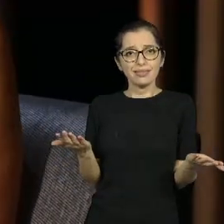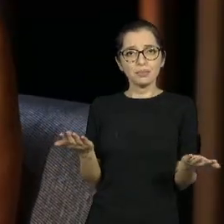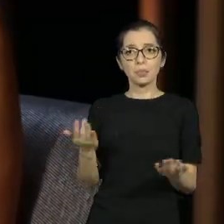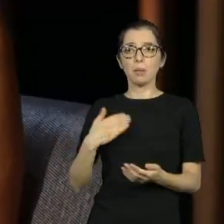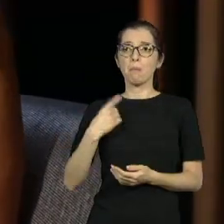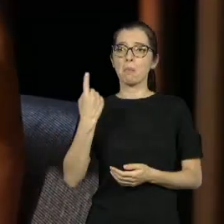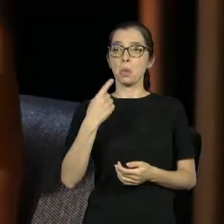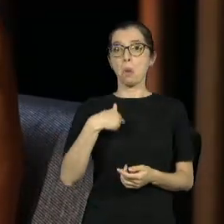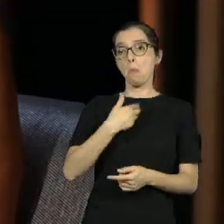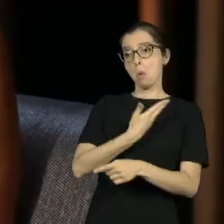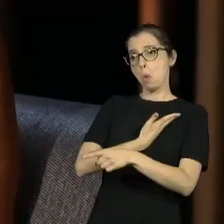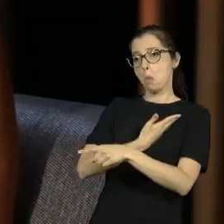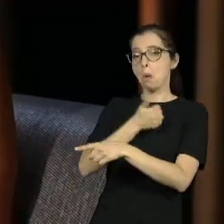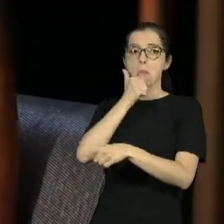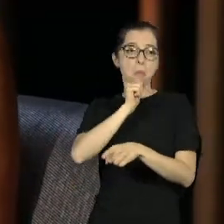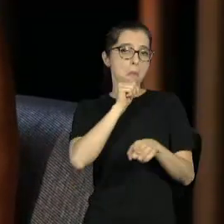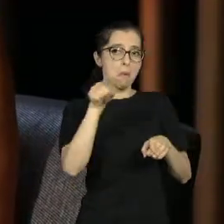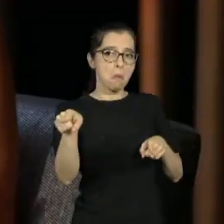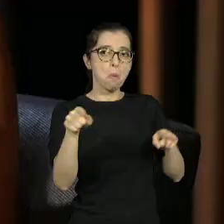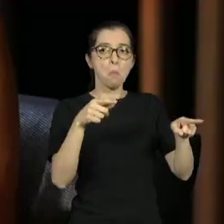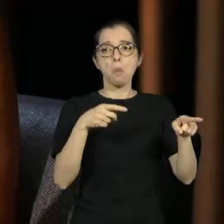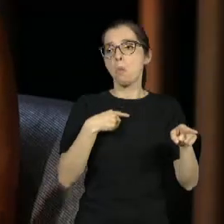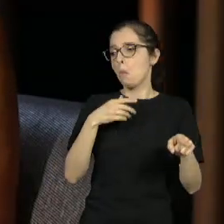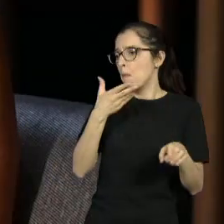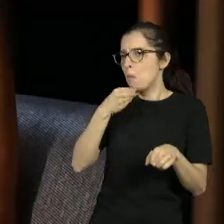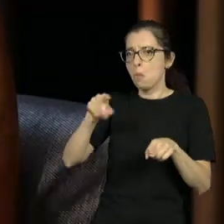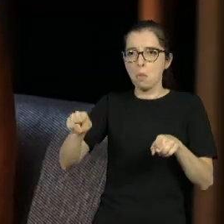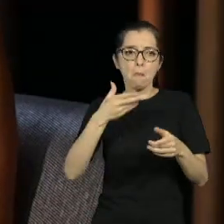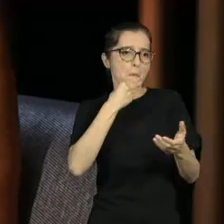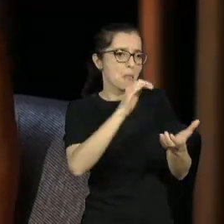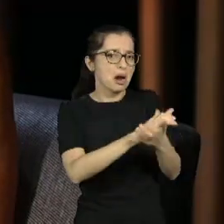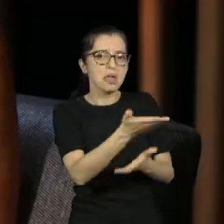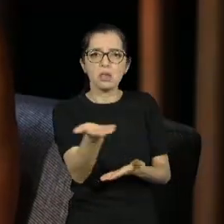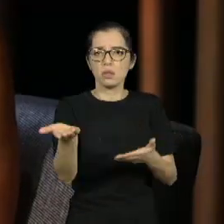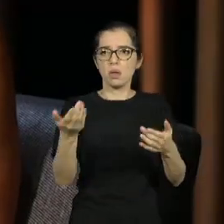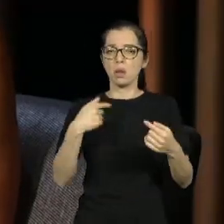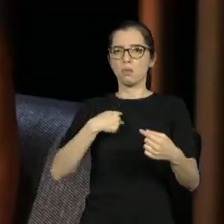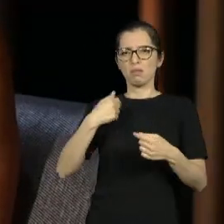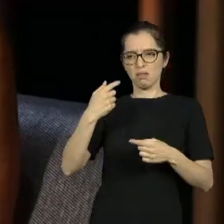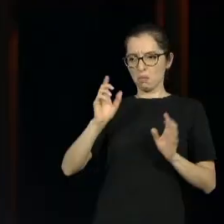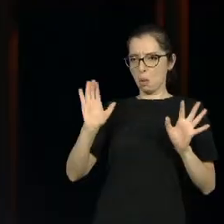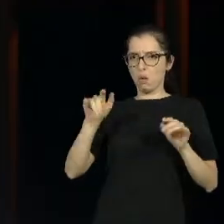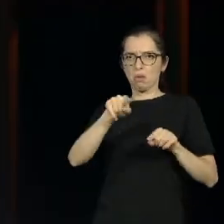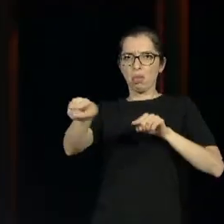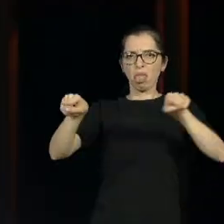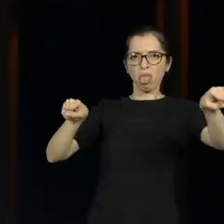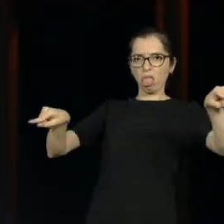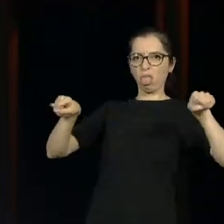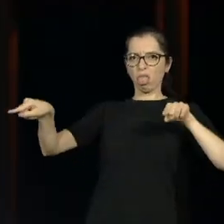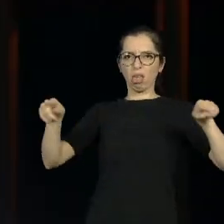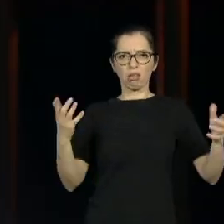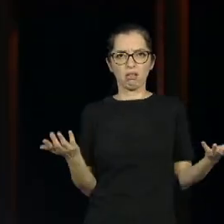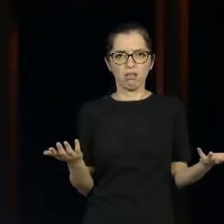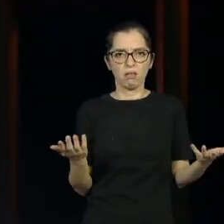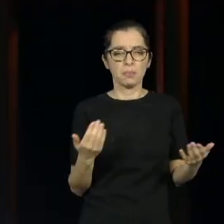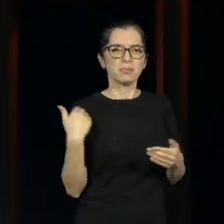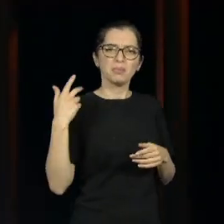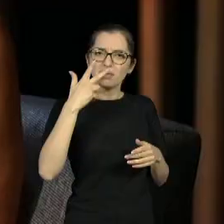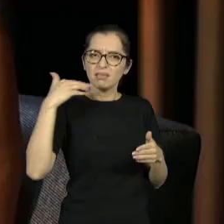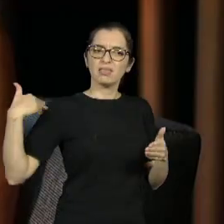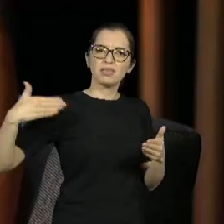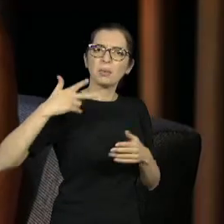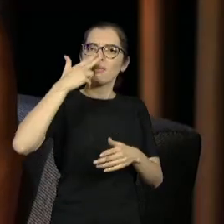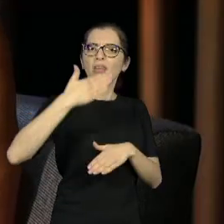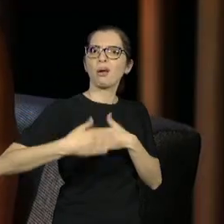a minha mãe meu pai meu tio o meu marido que eles é que são racistas a gente tô enrolando Há muitos séculos